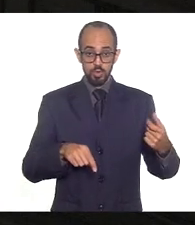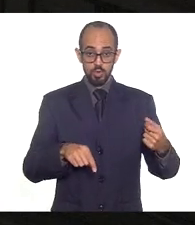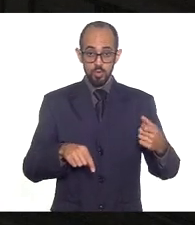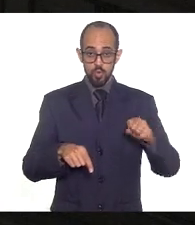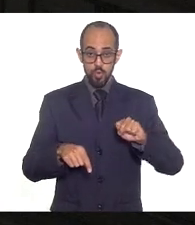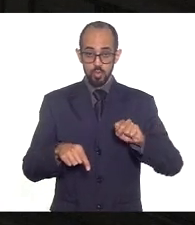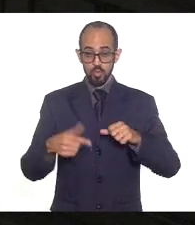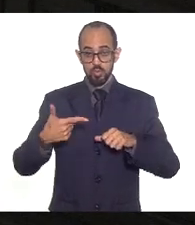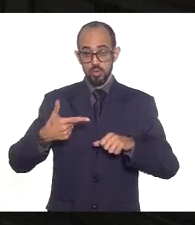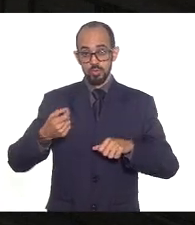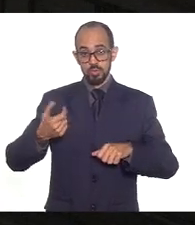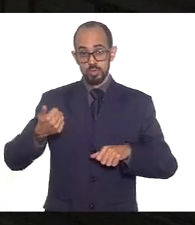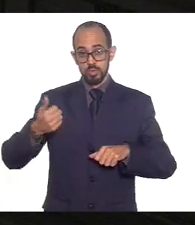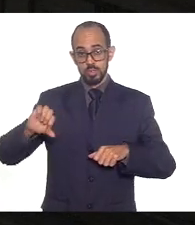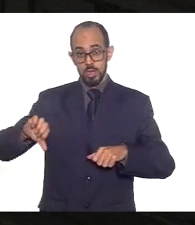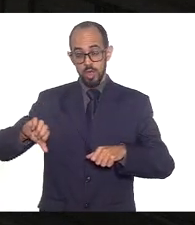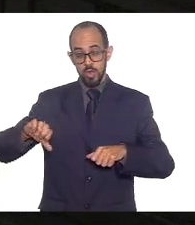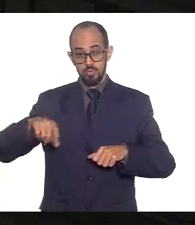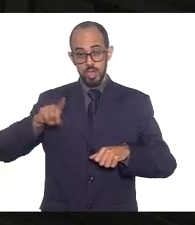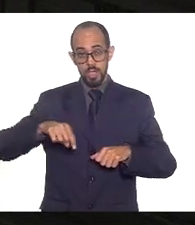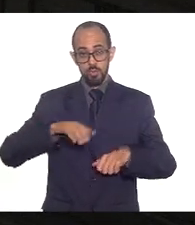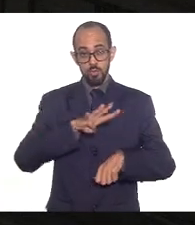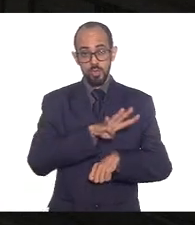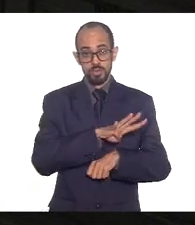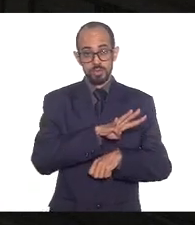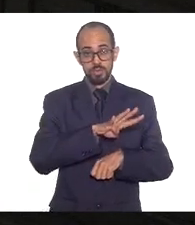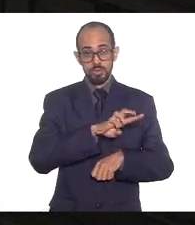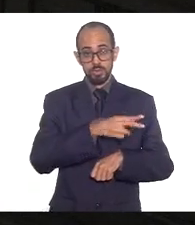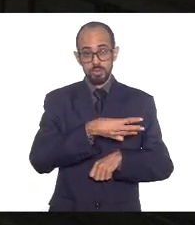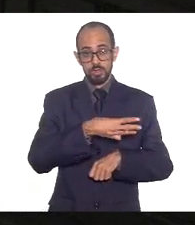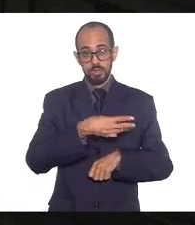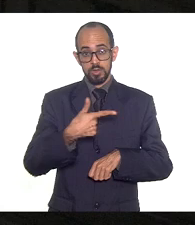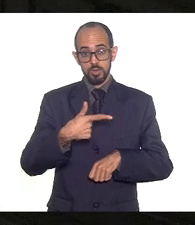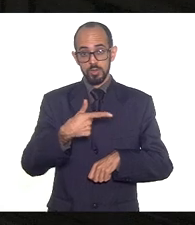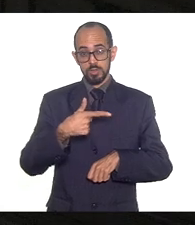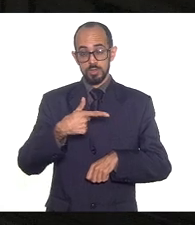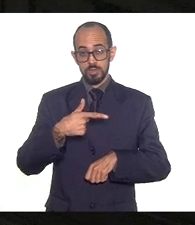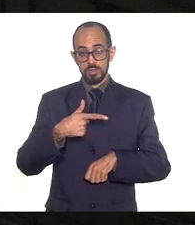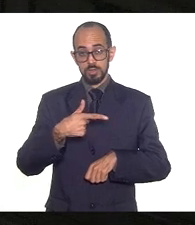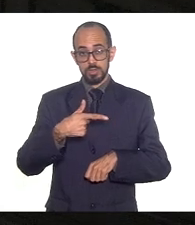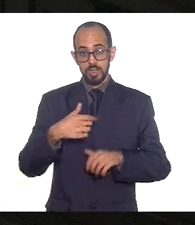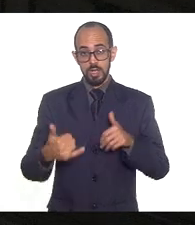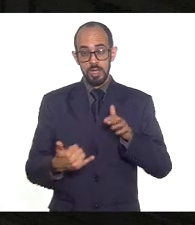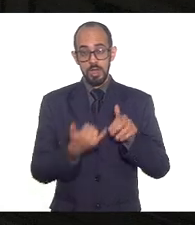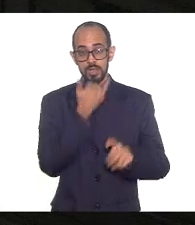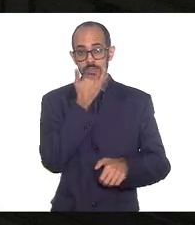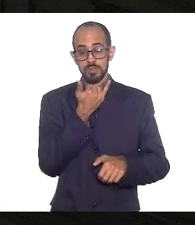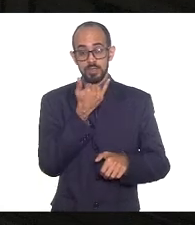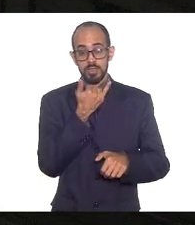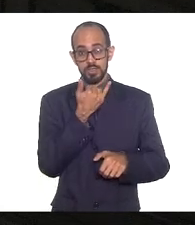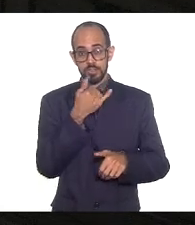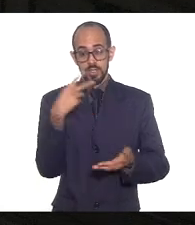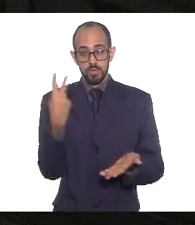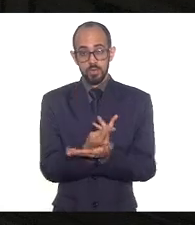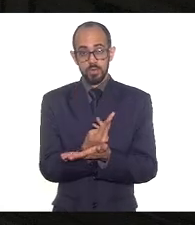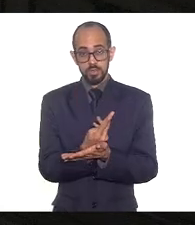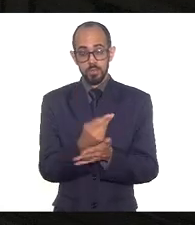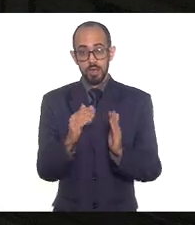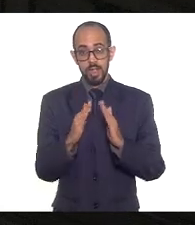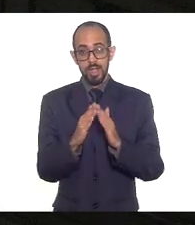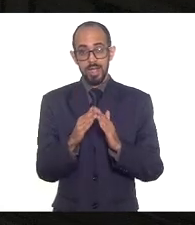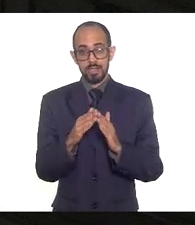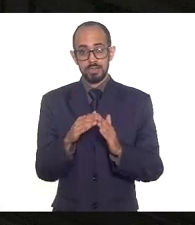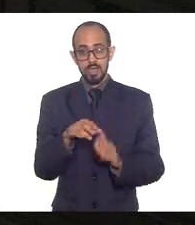e 2019 foram 432 casos de acordo com o levantamento apresentado pela casa Fluminense